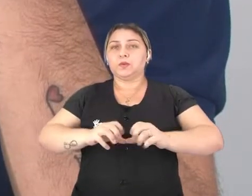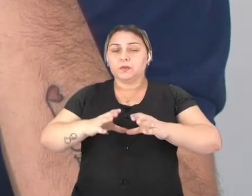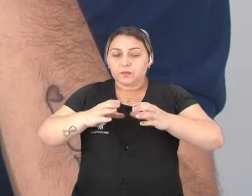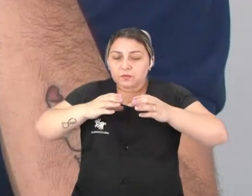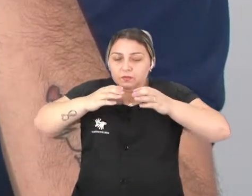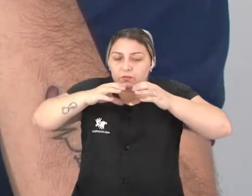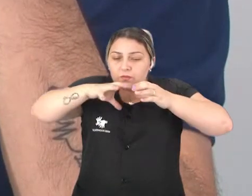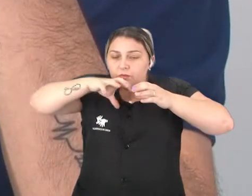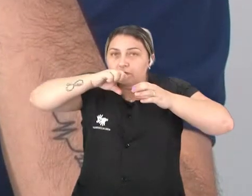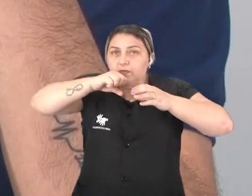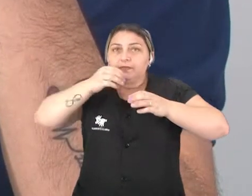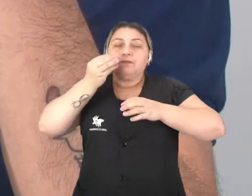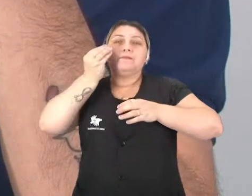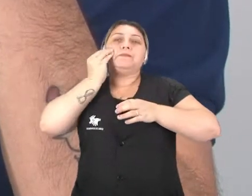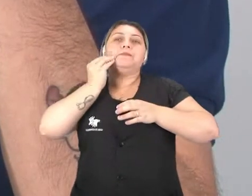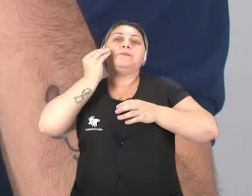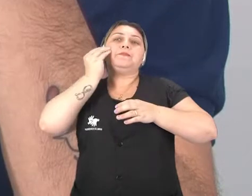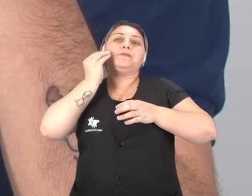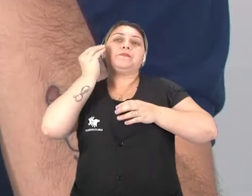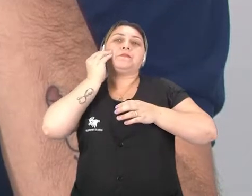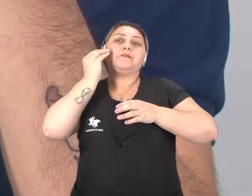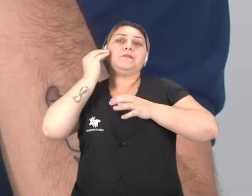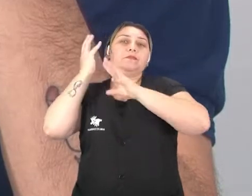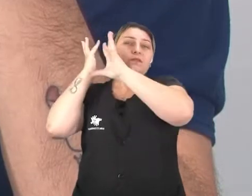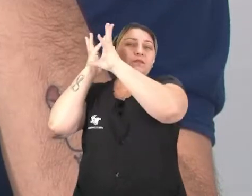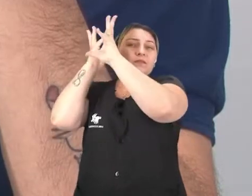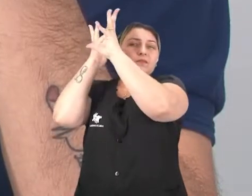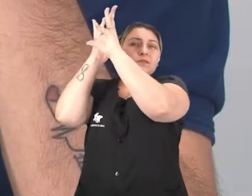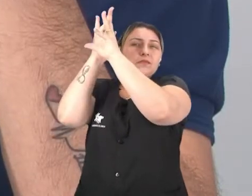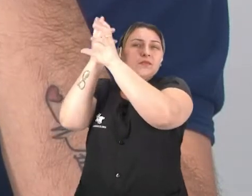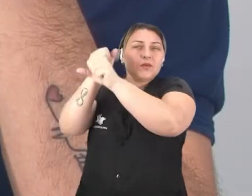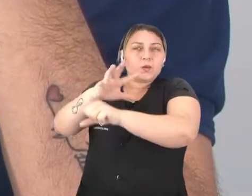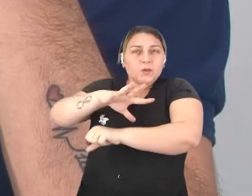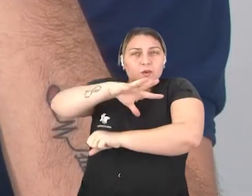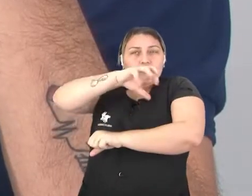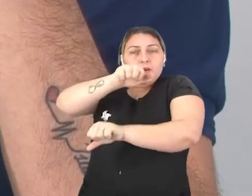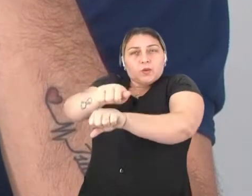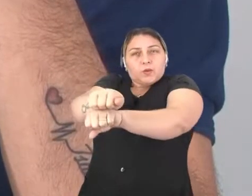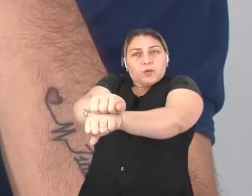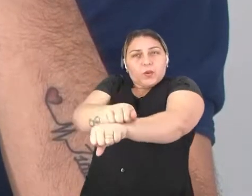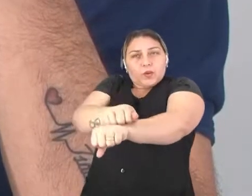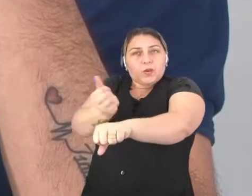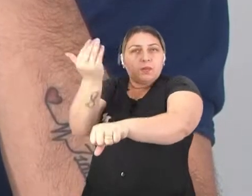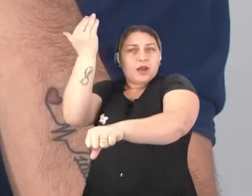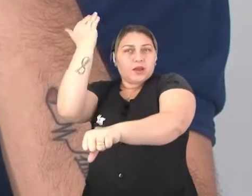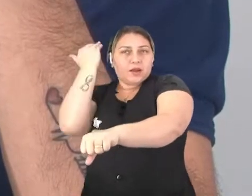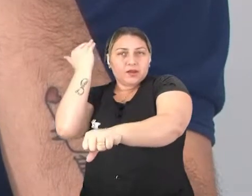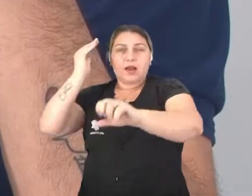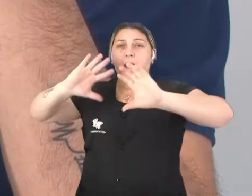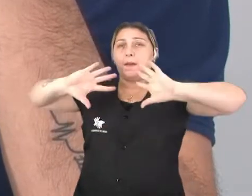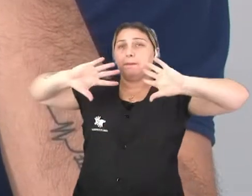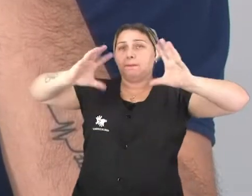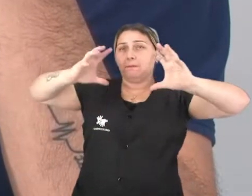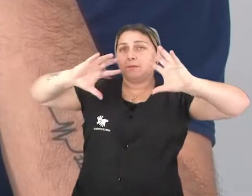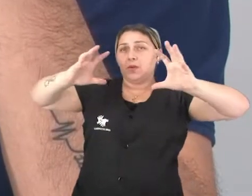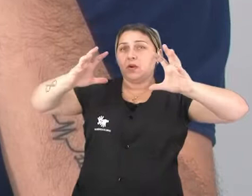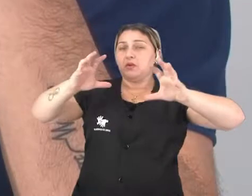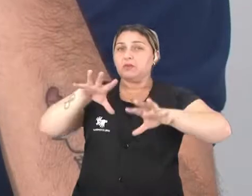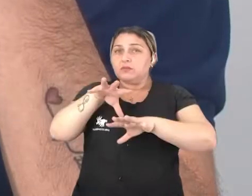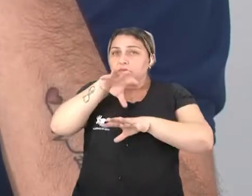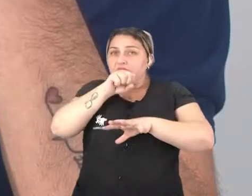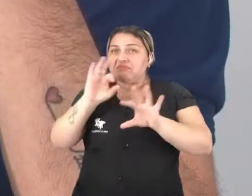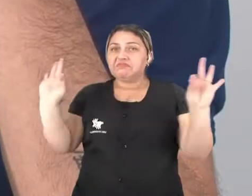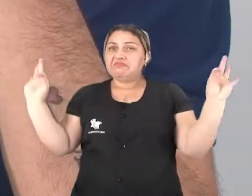cheirou, tentando recapturar mentalmente o cheiro de couro. A bola cheirava a